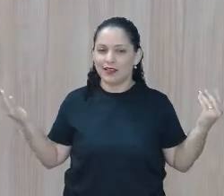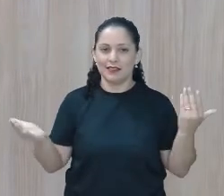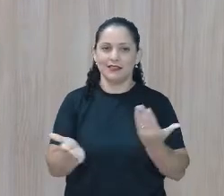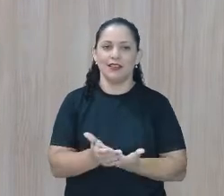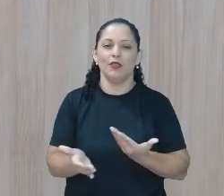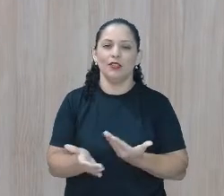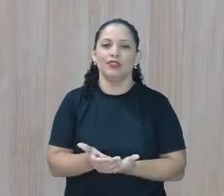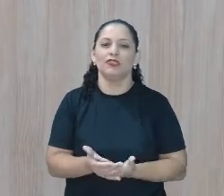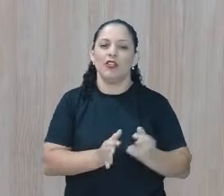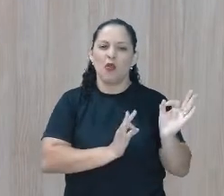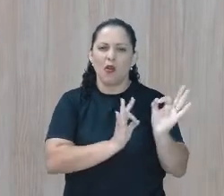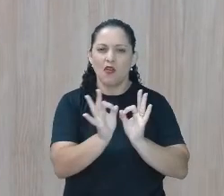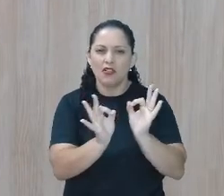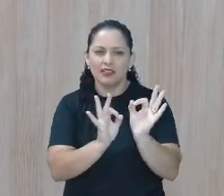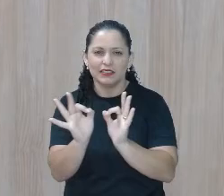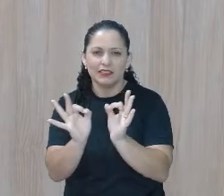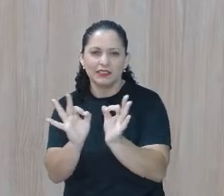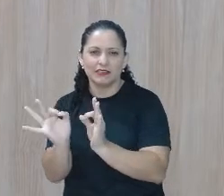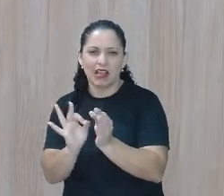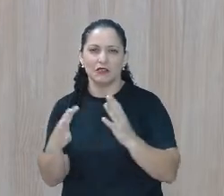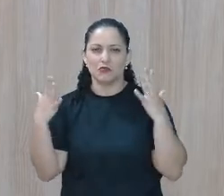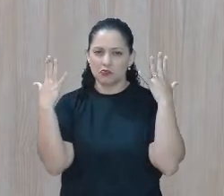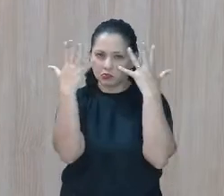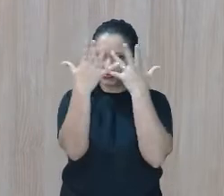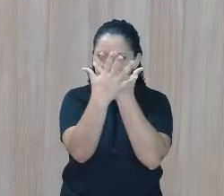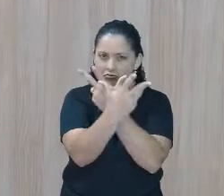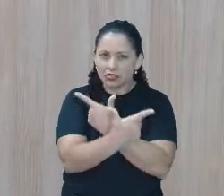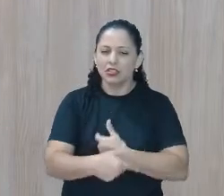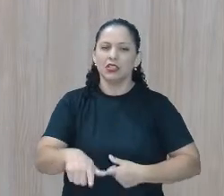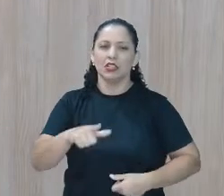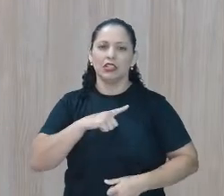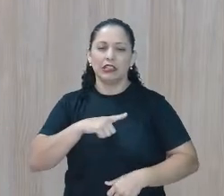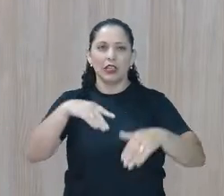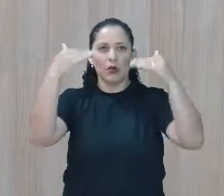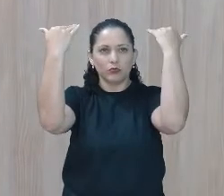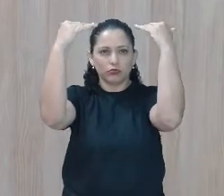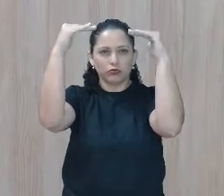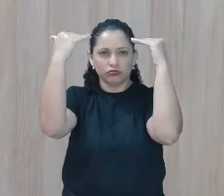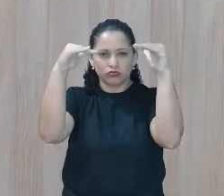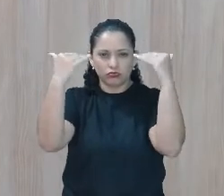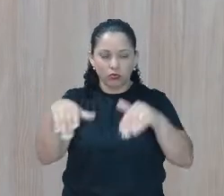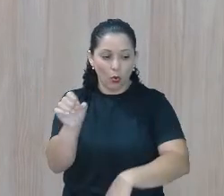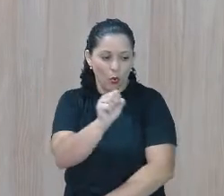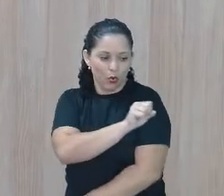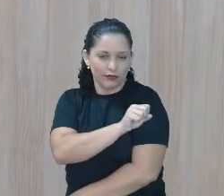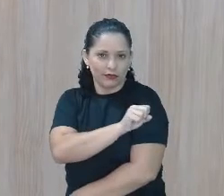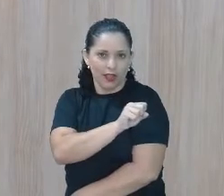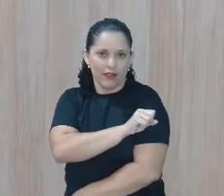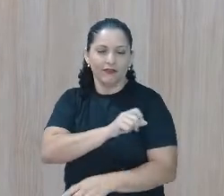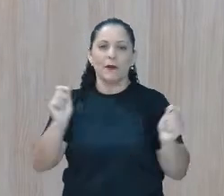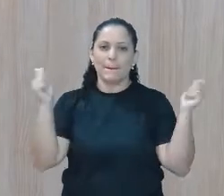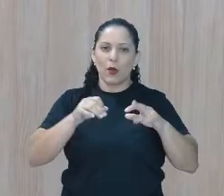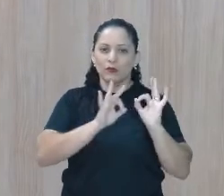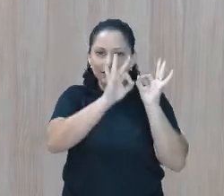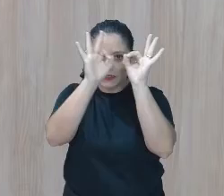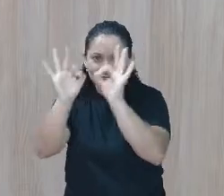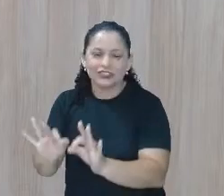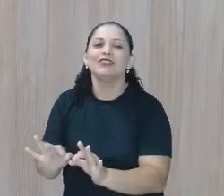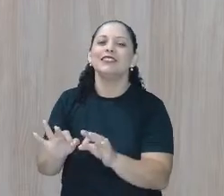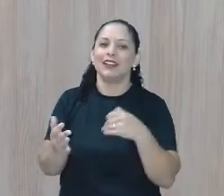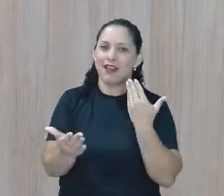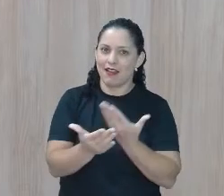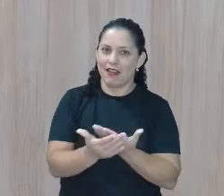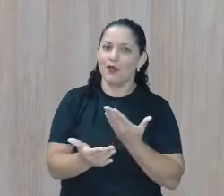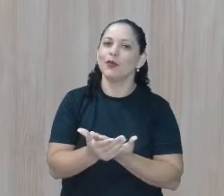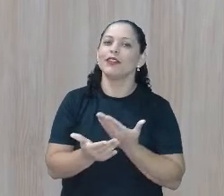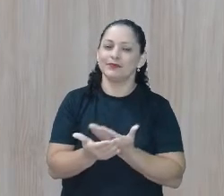um canal super organizado, bem bonitinho. Lá tem uma playlist do 8º ano, onde você pode acompanhar aí a